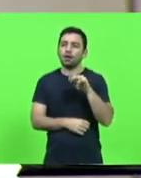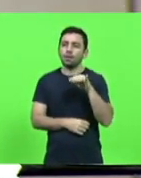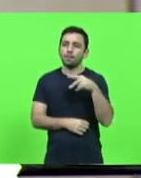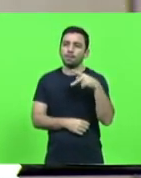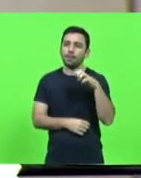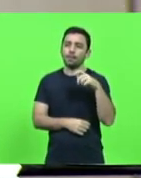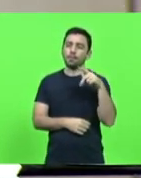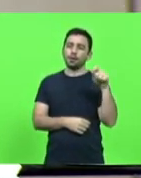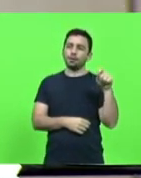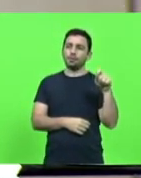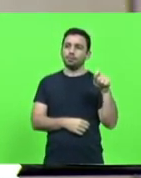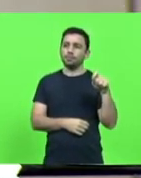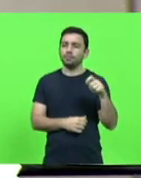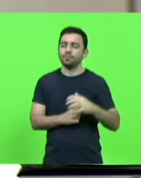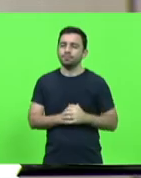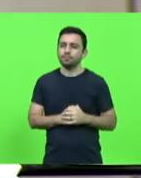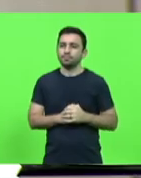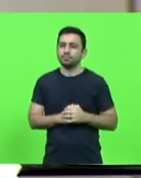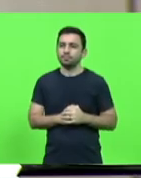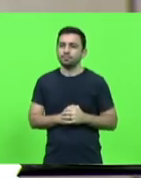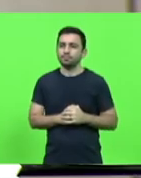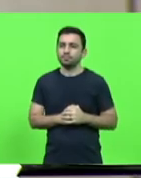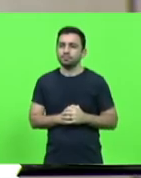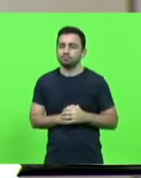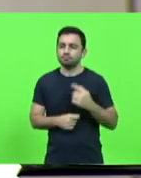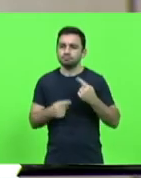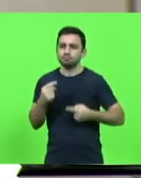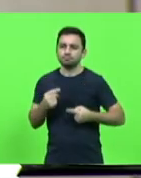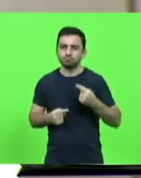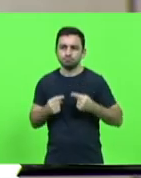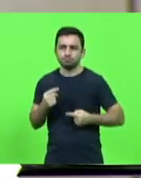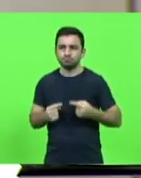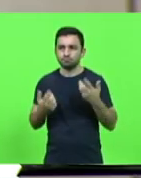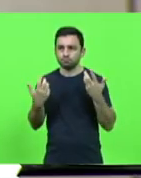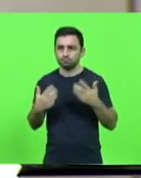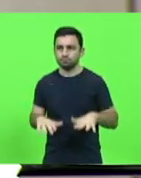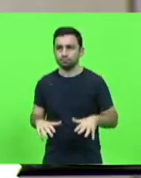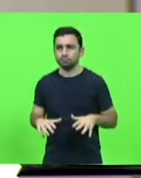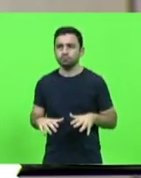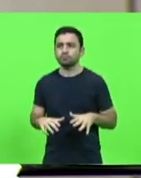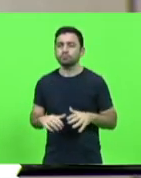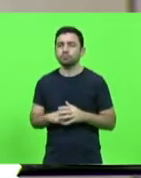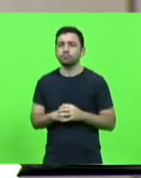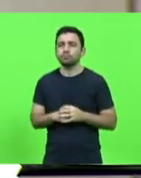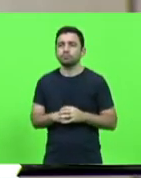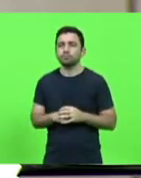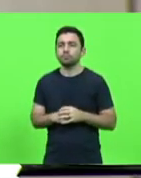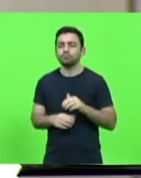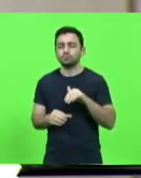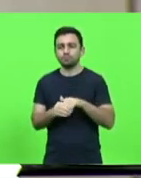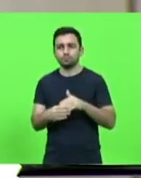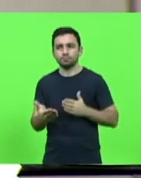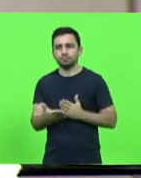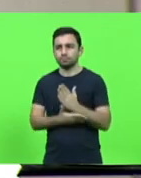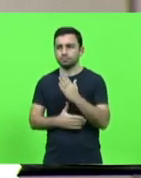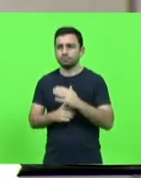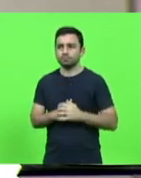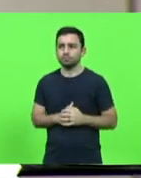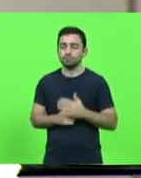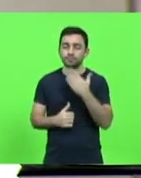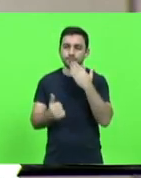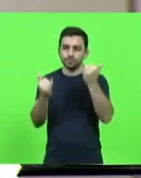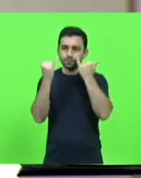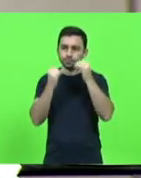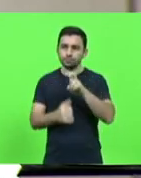Em discussão? Não havendo quem queira discutir, em votação, aprovado. Pedido de informação